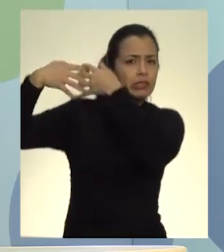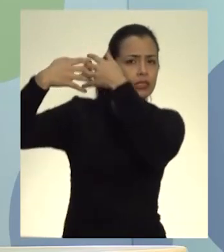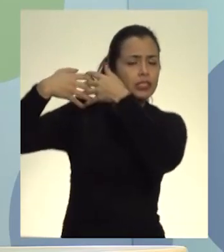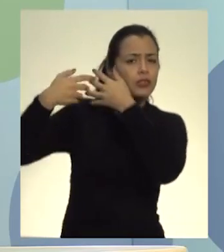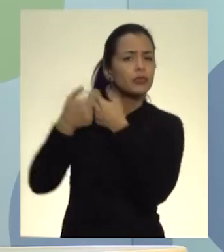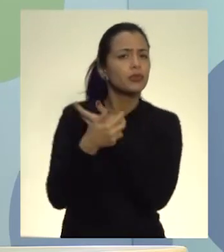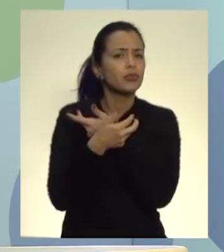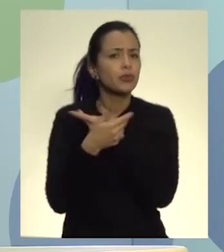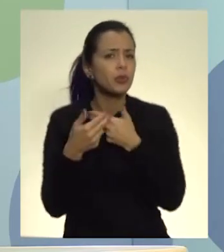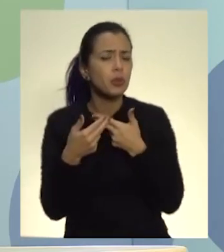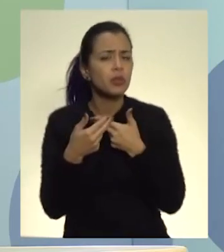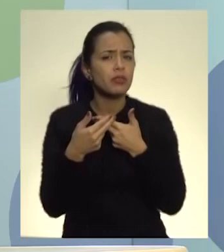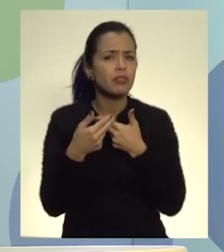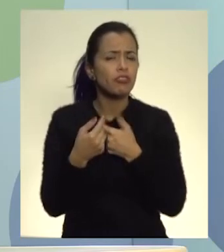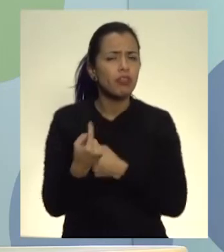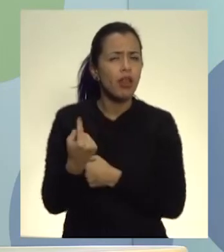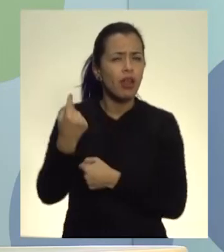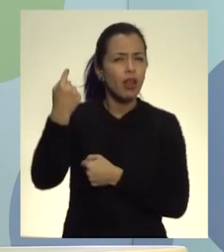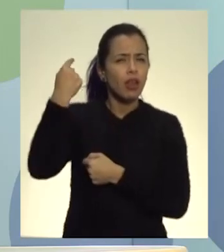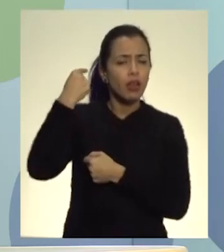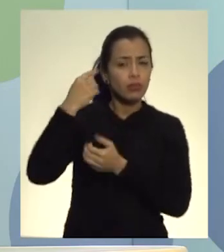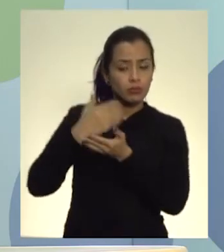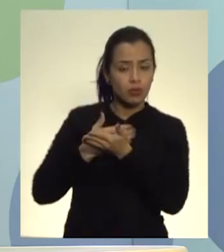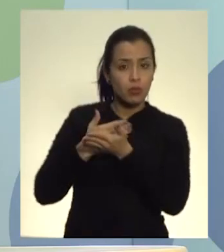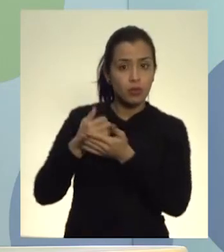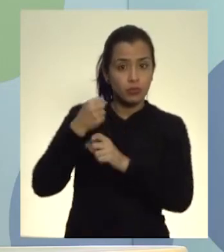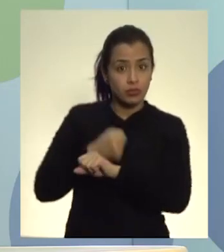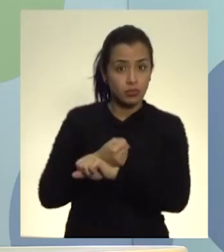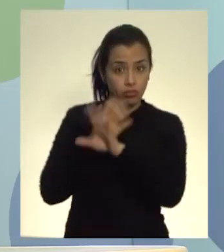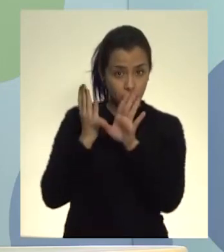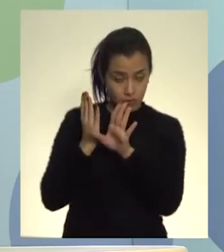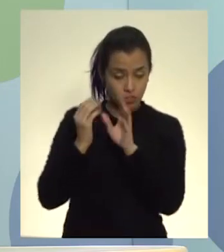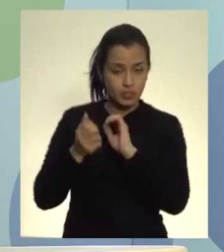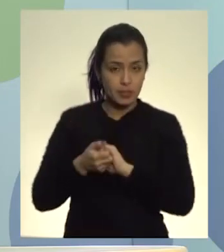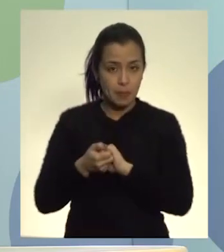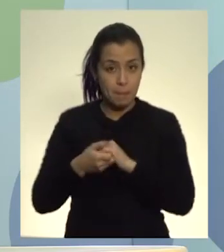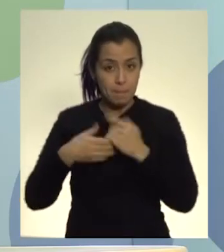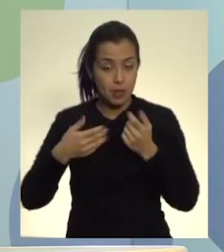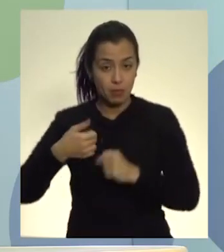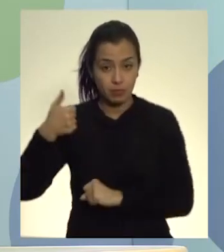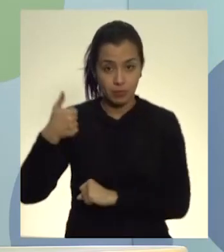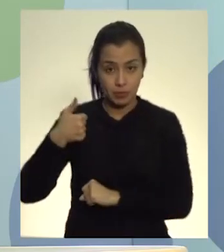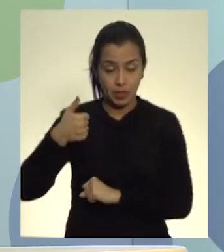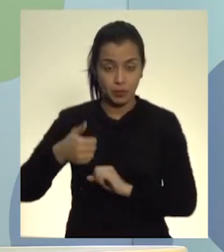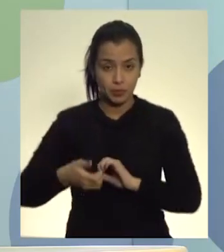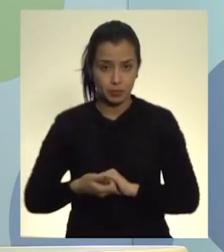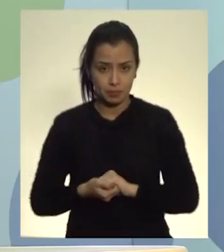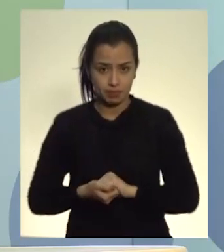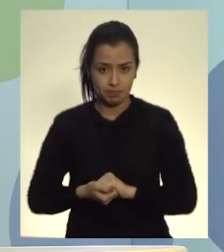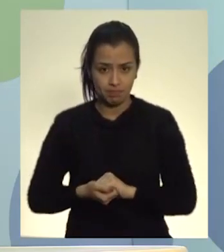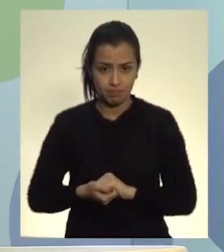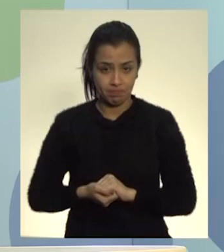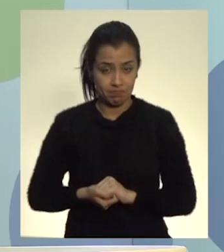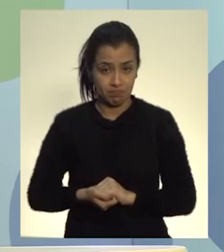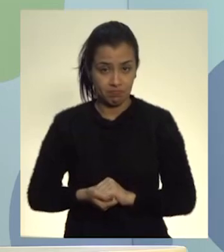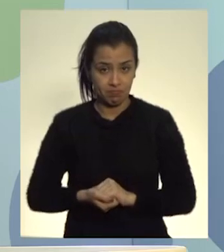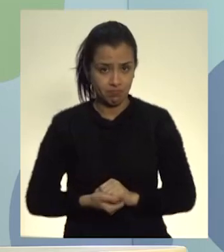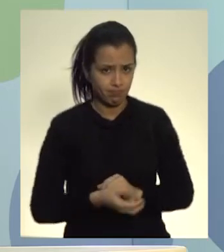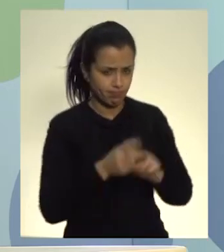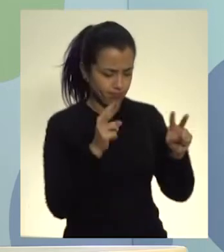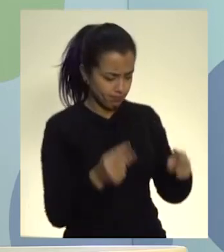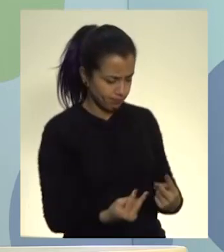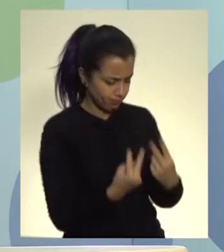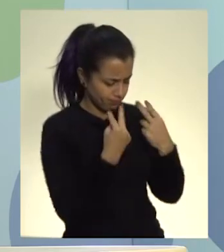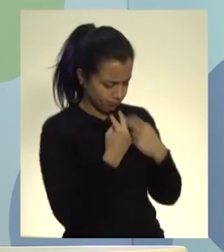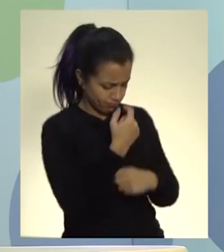estamos fazendo desde o início do Centro de Mídias. Então a gente olhou primeiro quem vocês são, primeira